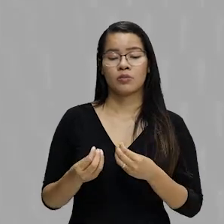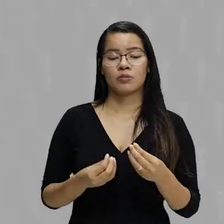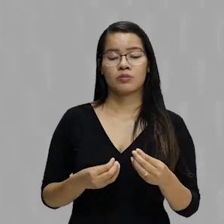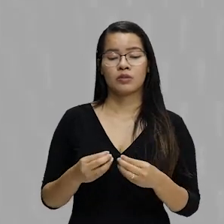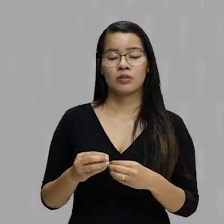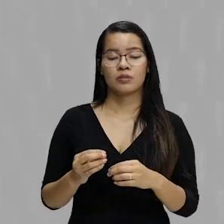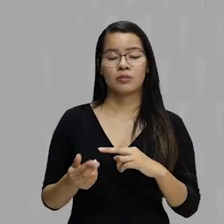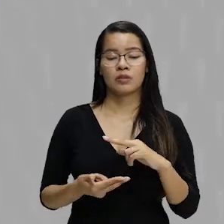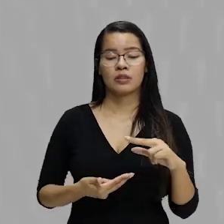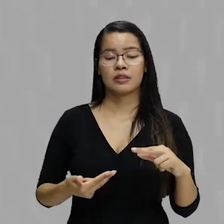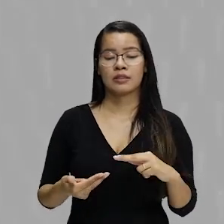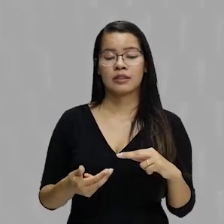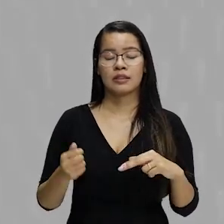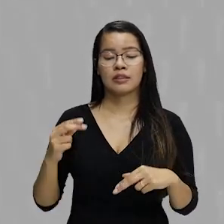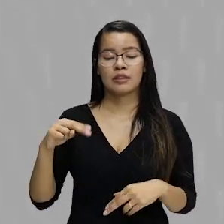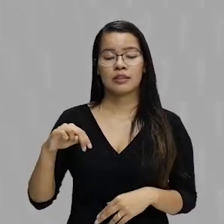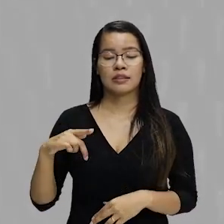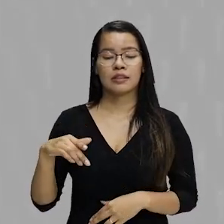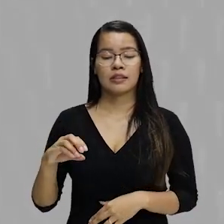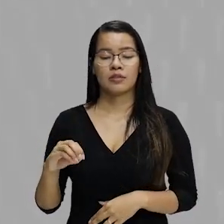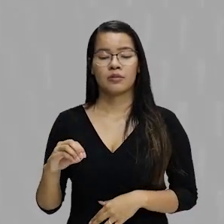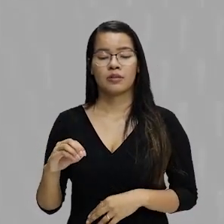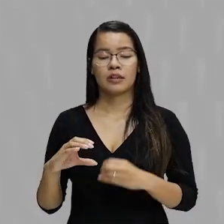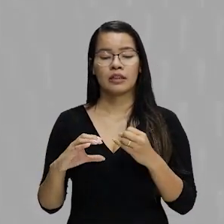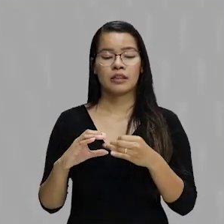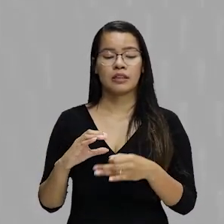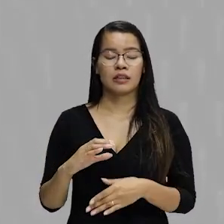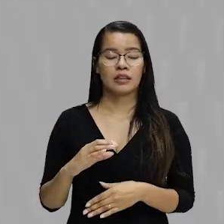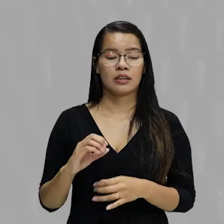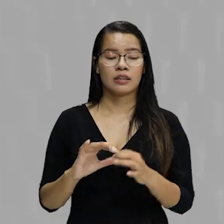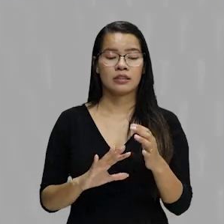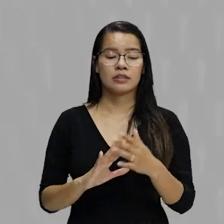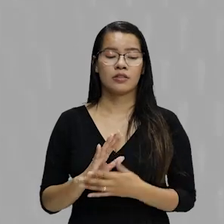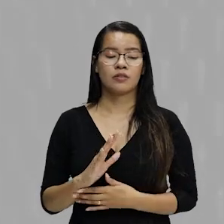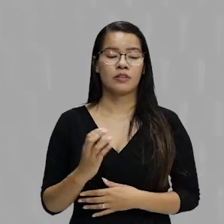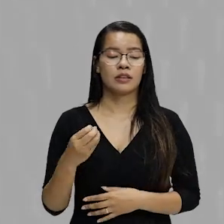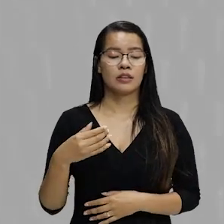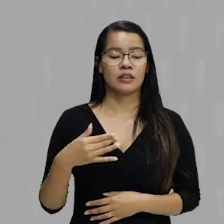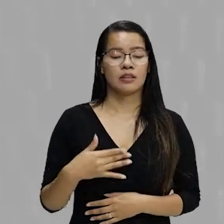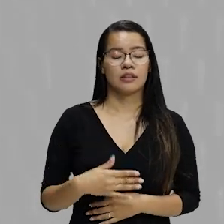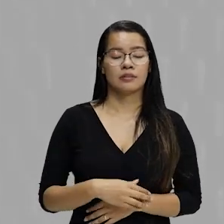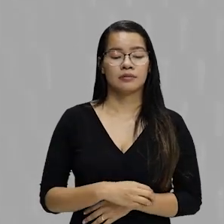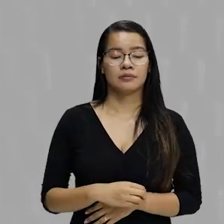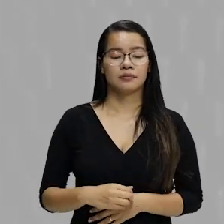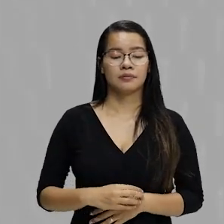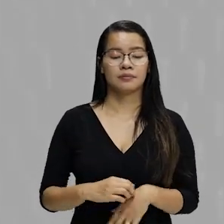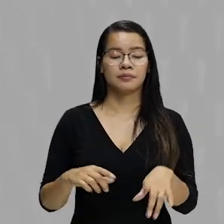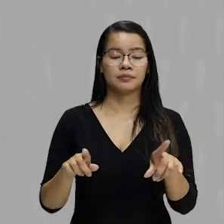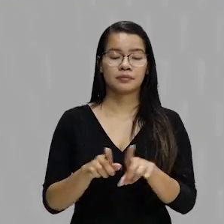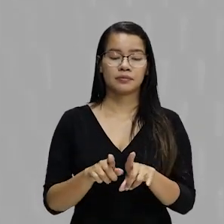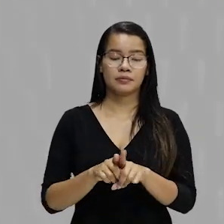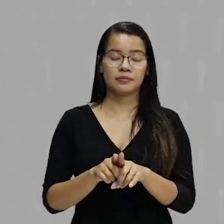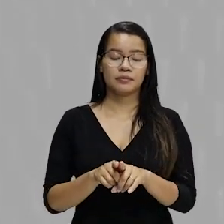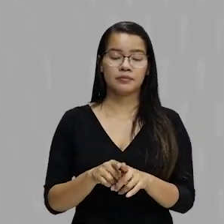um planeta anão. Categoria reservada. E também